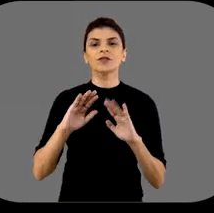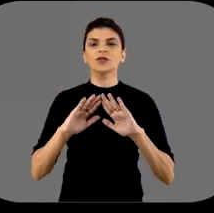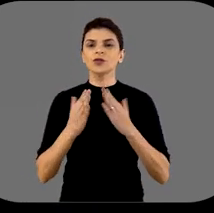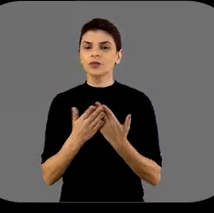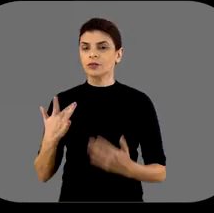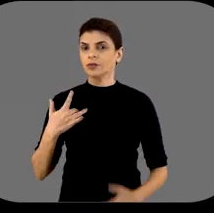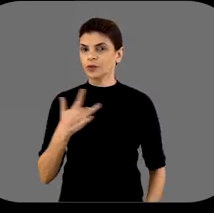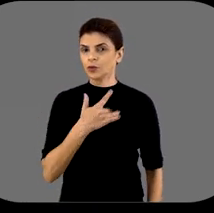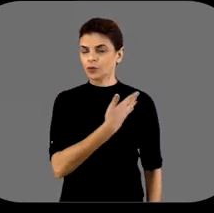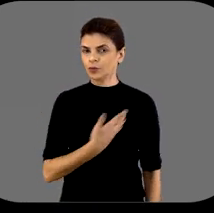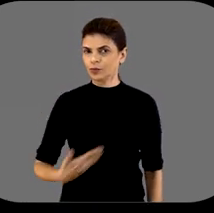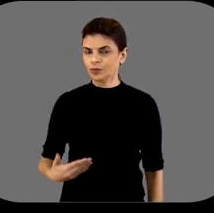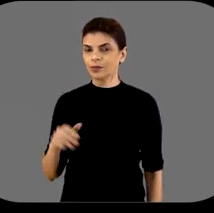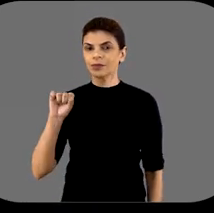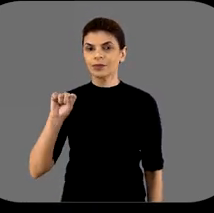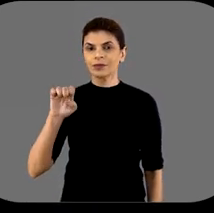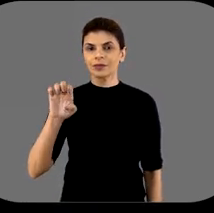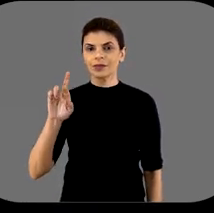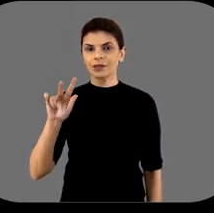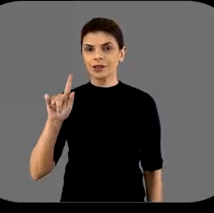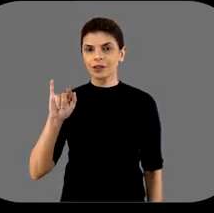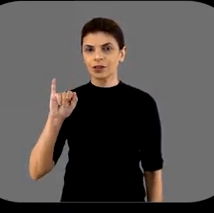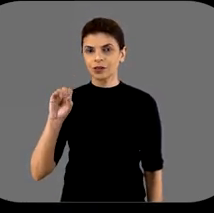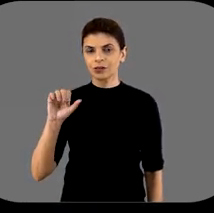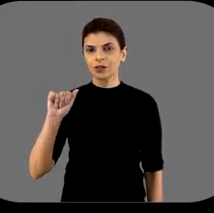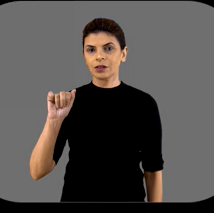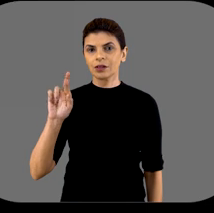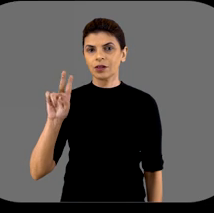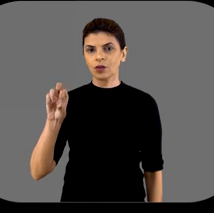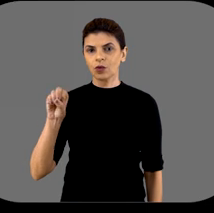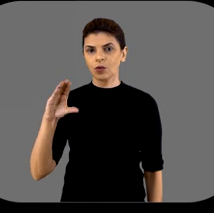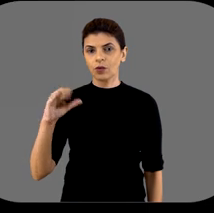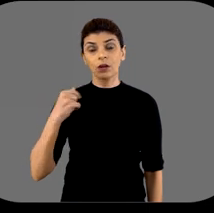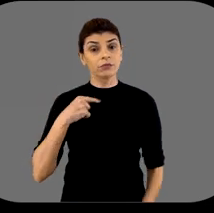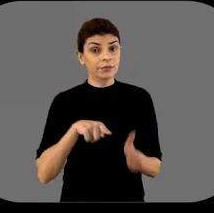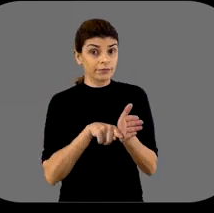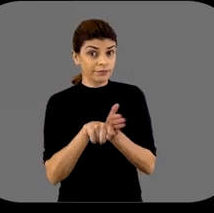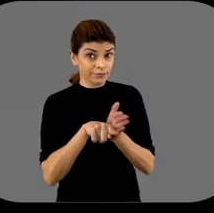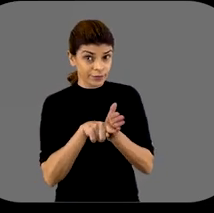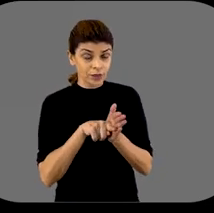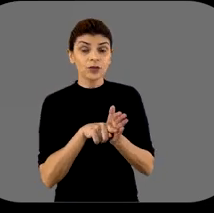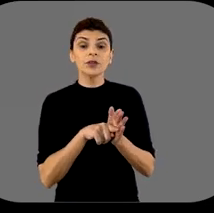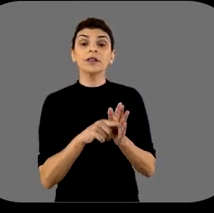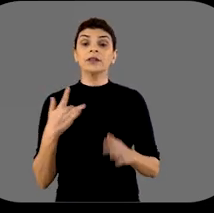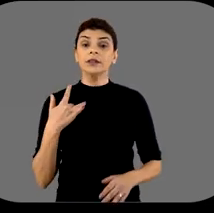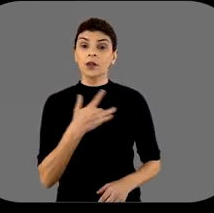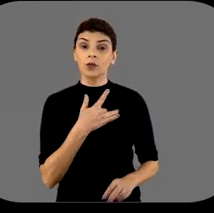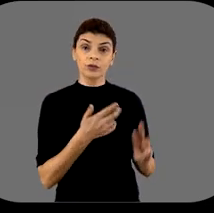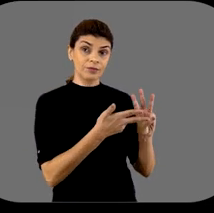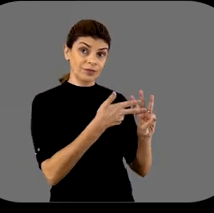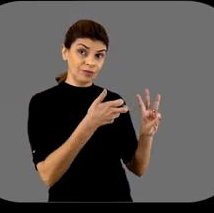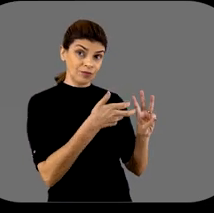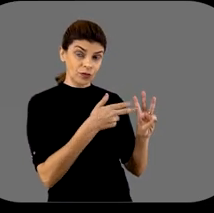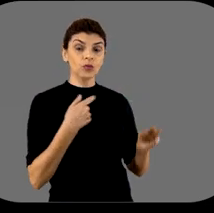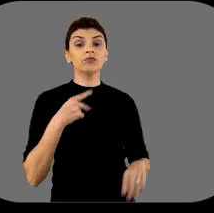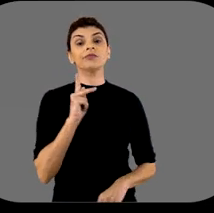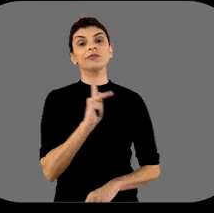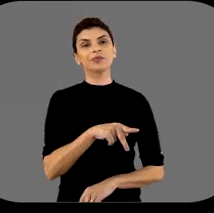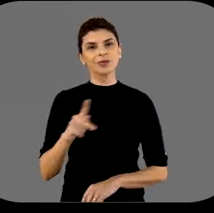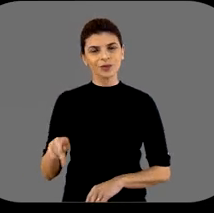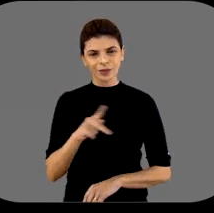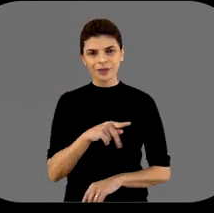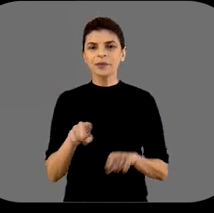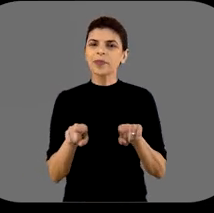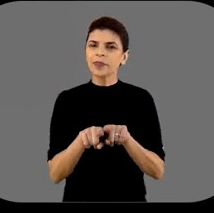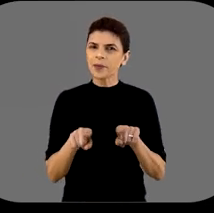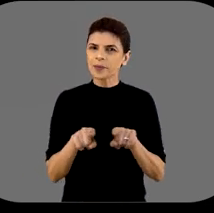Cruz. Faço parte do grupo de pesquisa de saúde indígena da ENSP, no Departamento de Endemias. E também sou professor